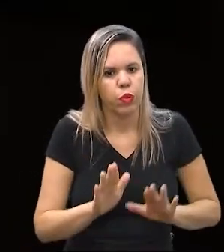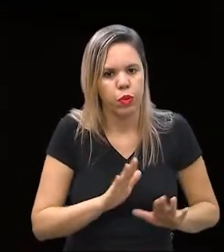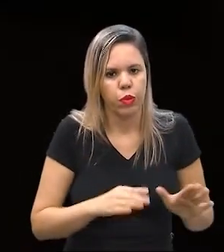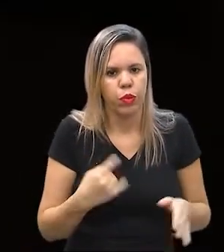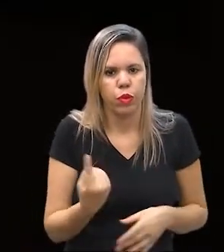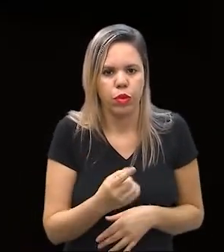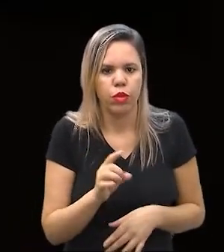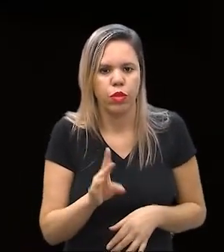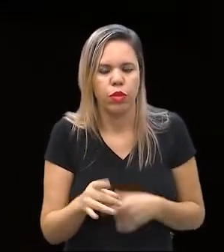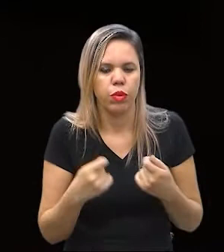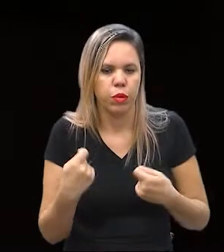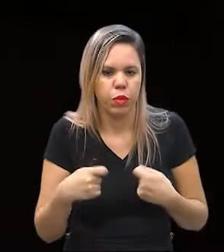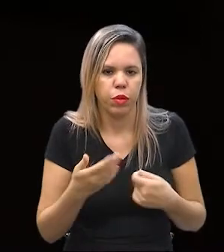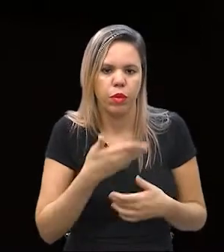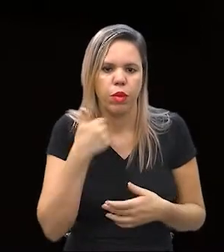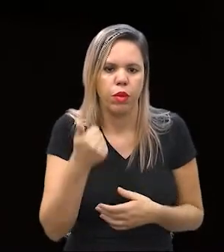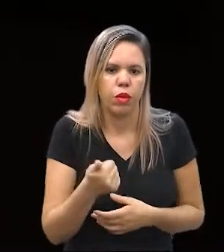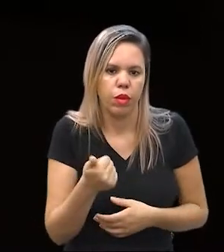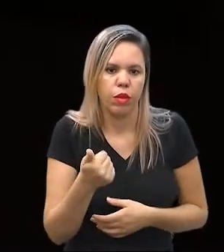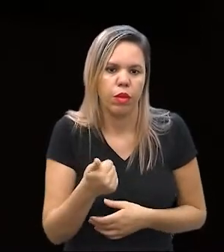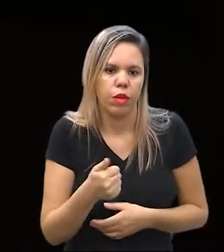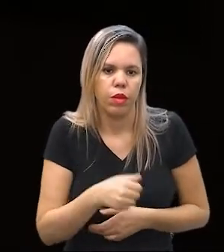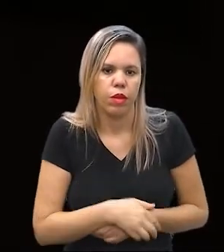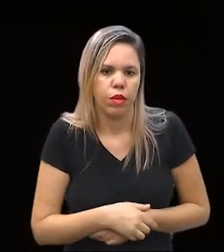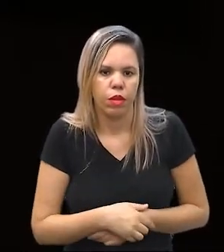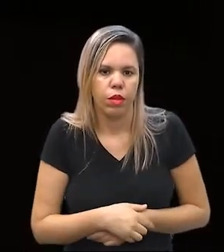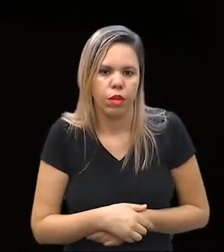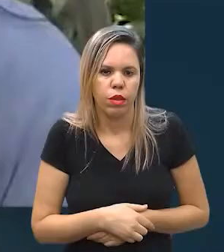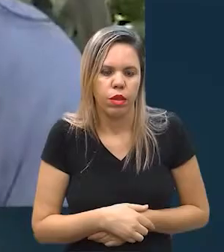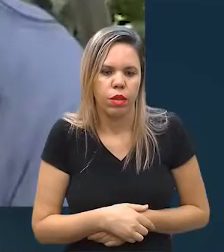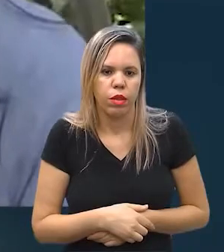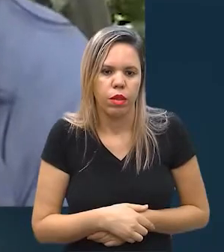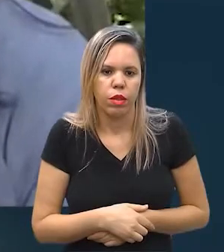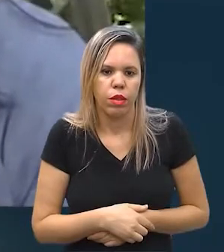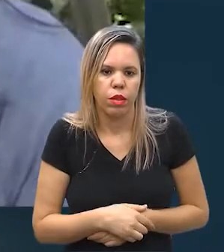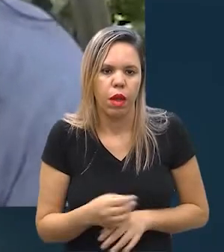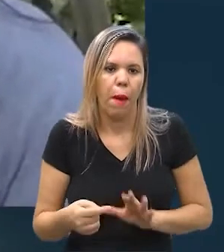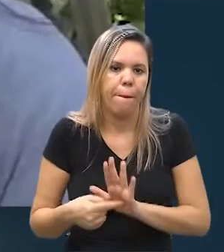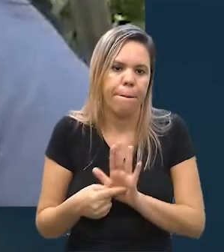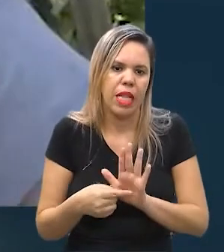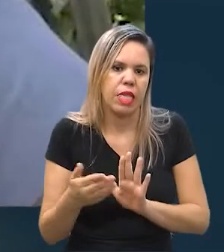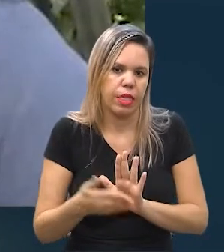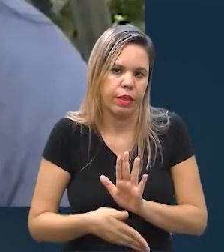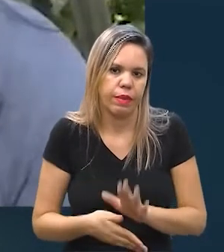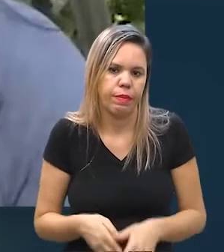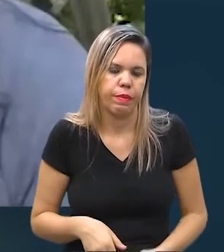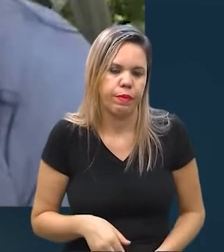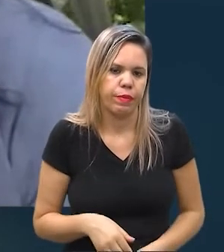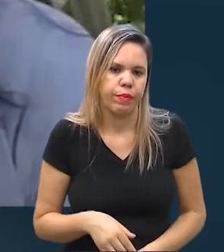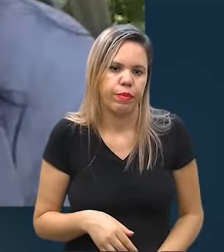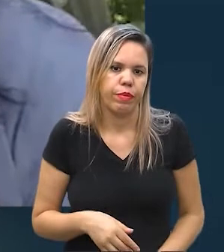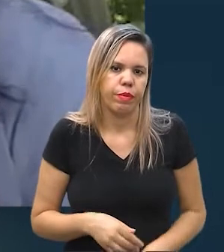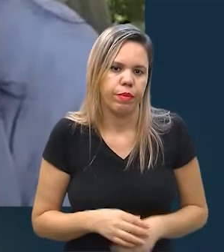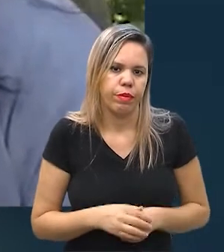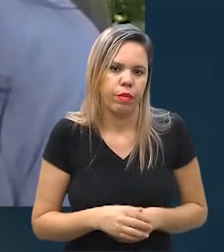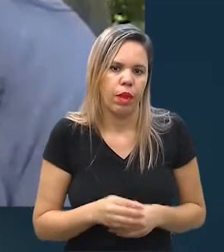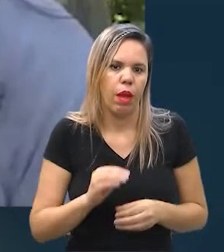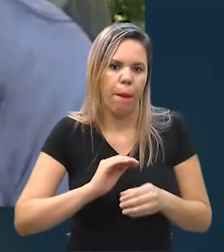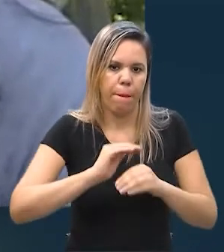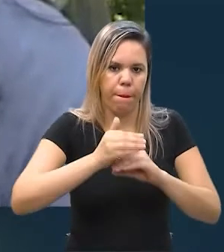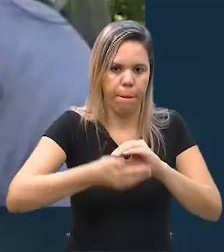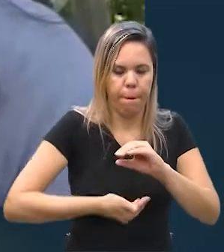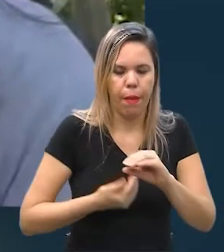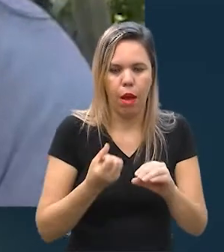gente só precisou melhorar um pouco a questão de acondicionamento, de apresentação, de uma Padrão de embalagem, um padrão